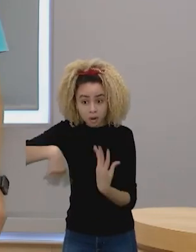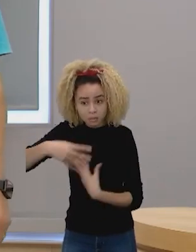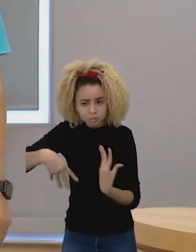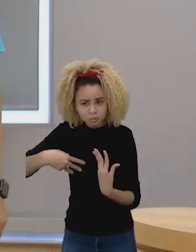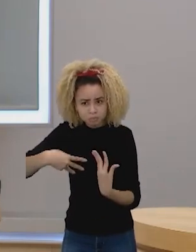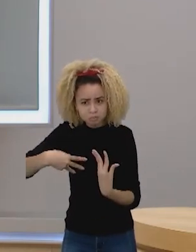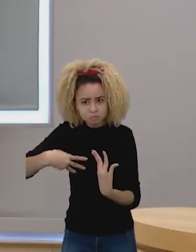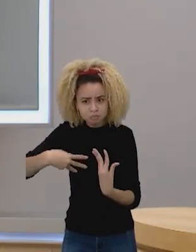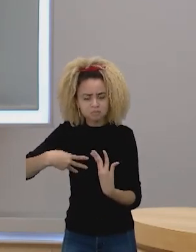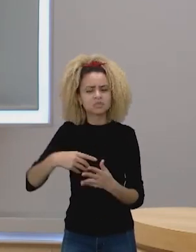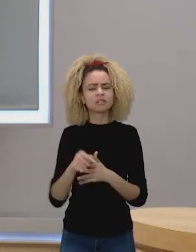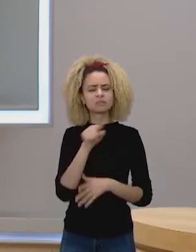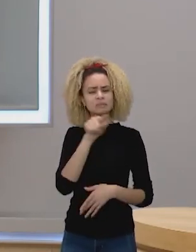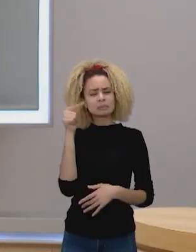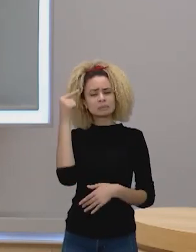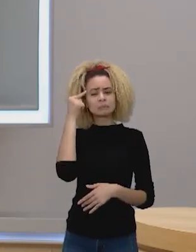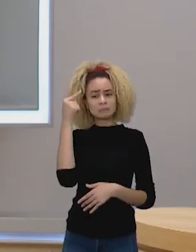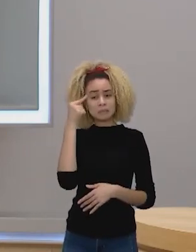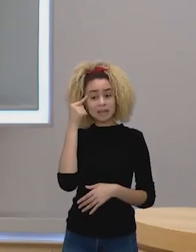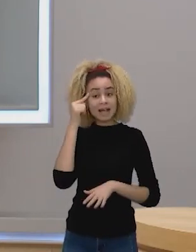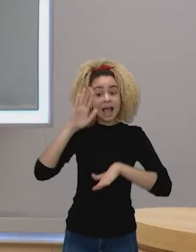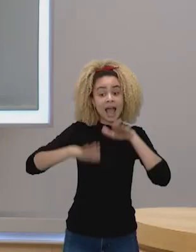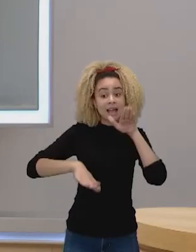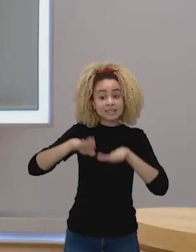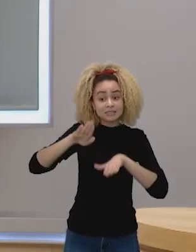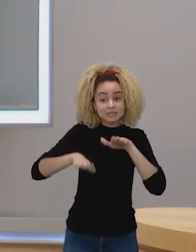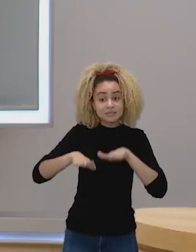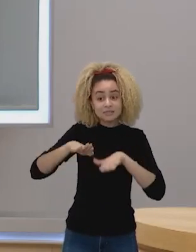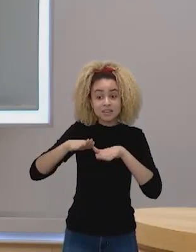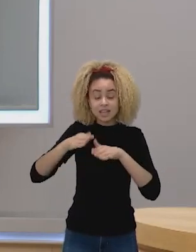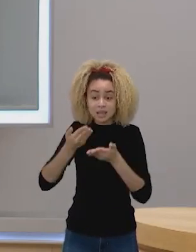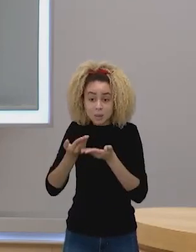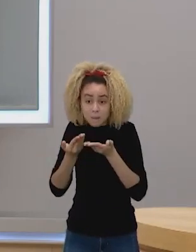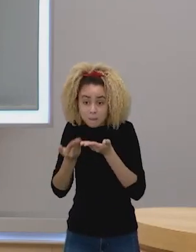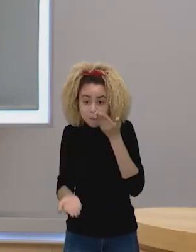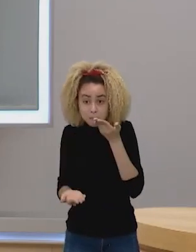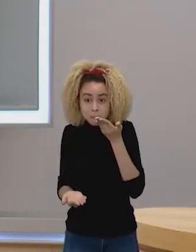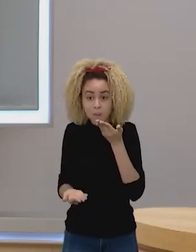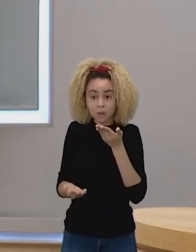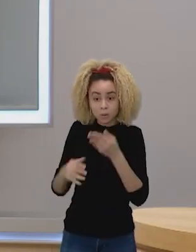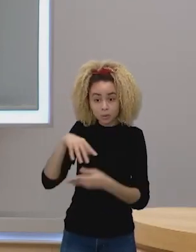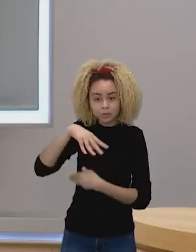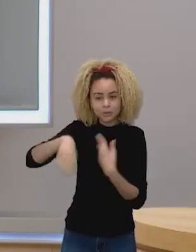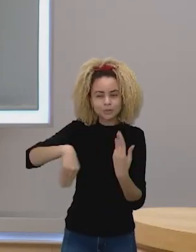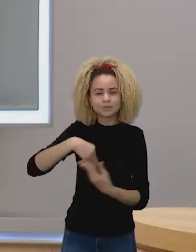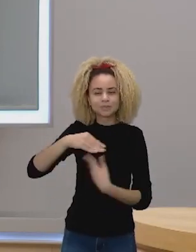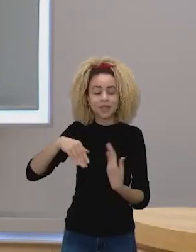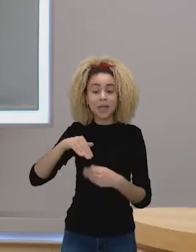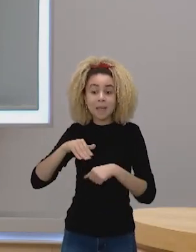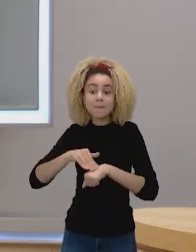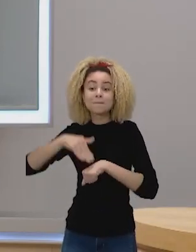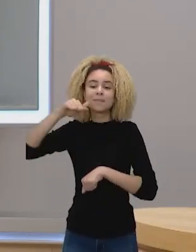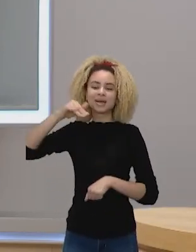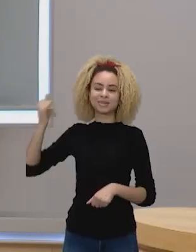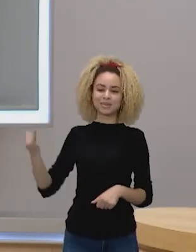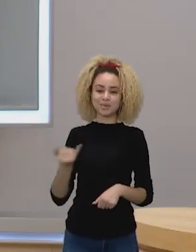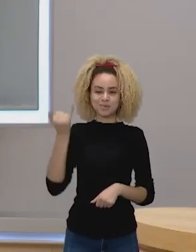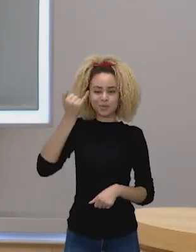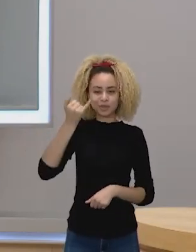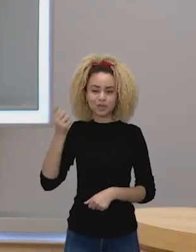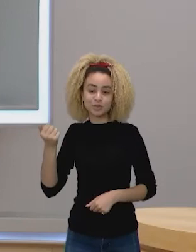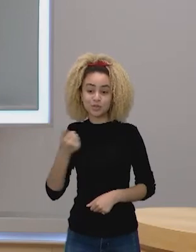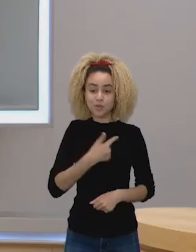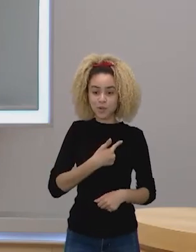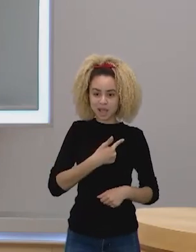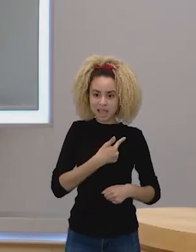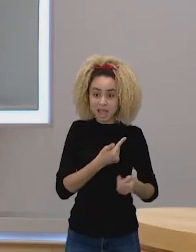você pensar que às vezes a desordem termodinâmica é mais importante do que a ordem,